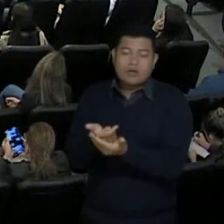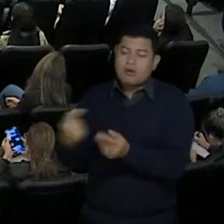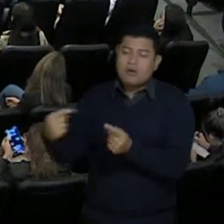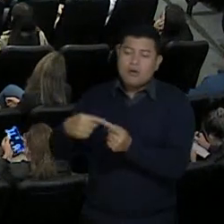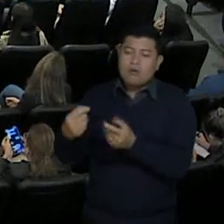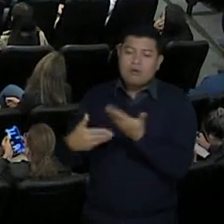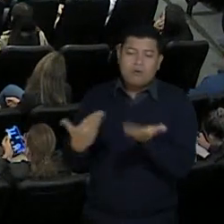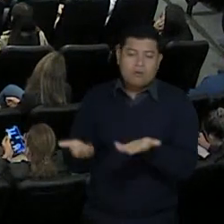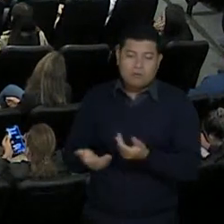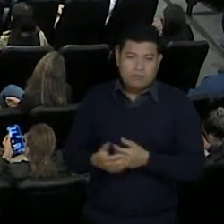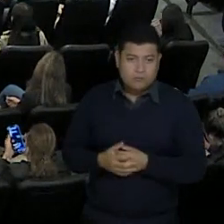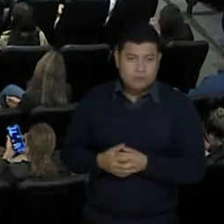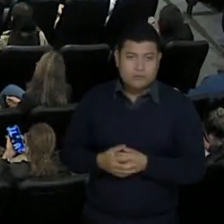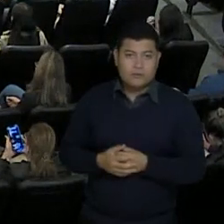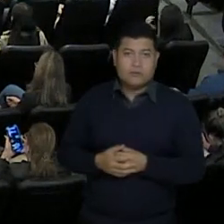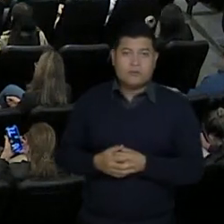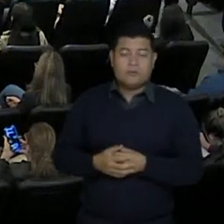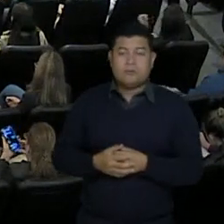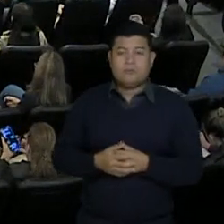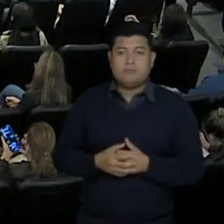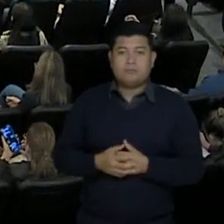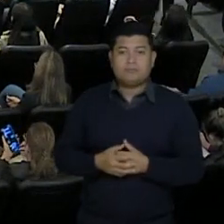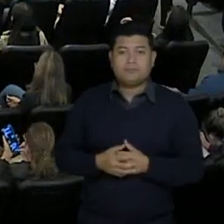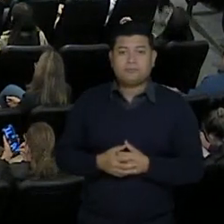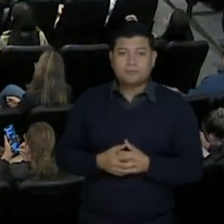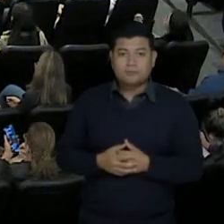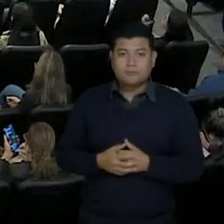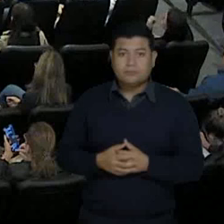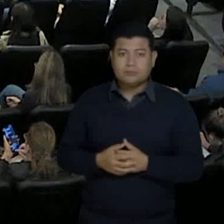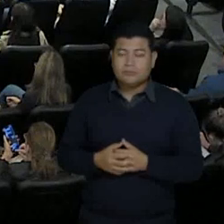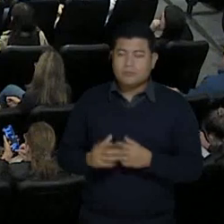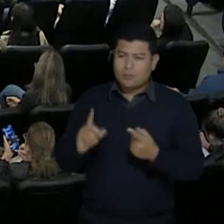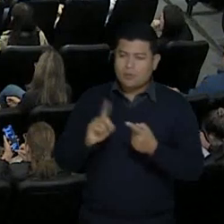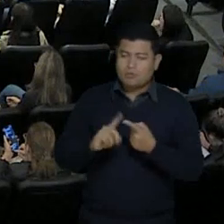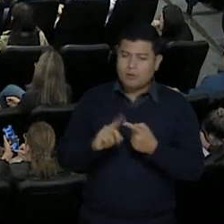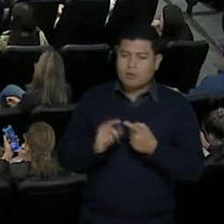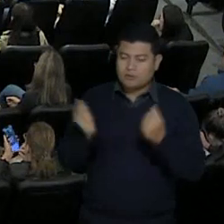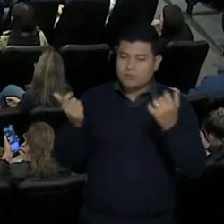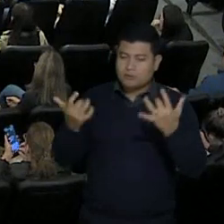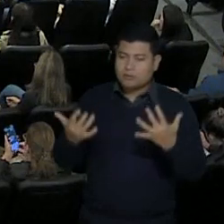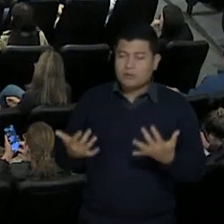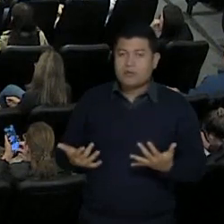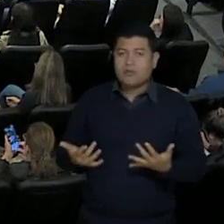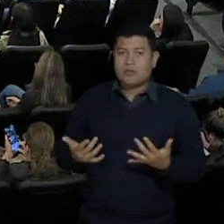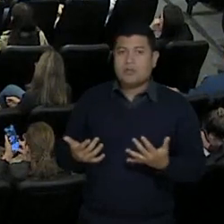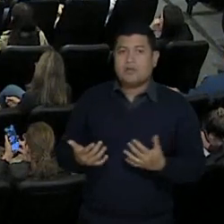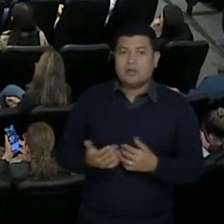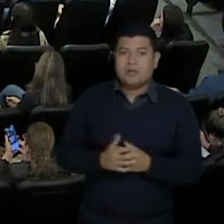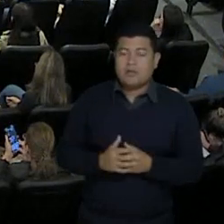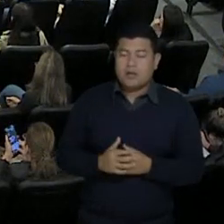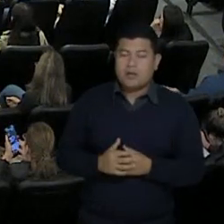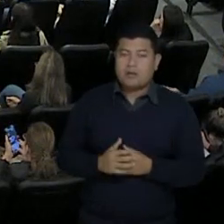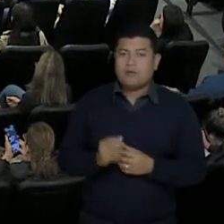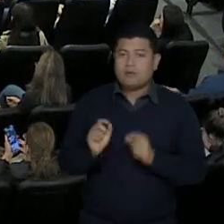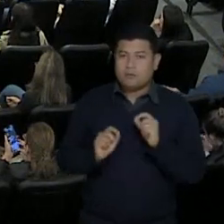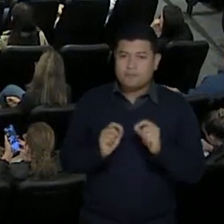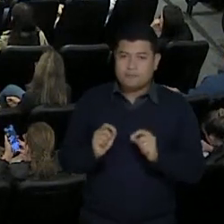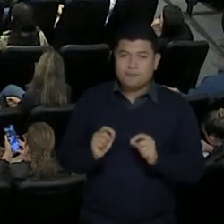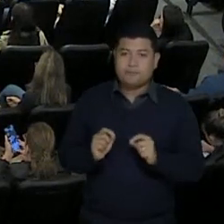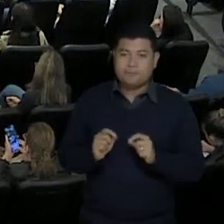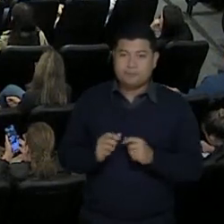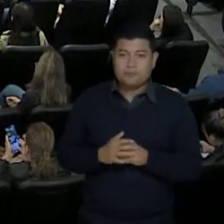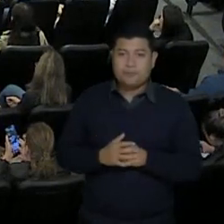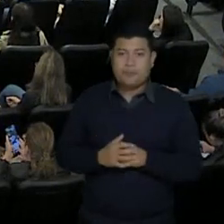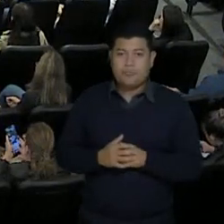estudantes que vem eu vou trazer primeiro uma primeira citação da